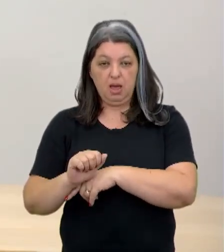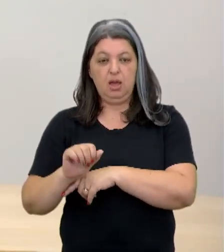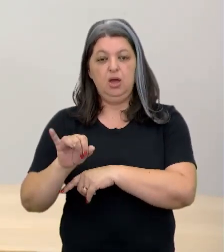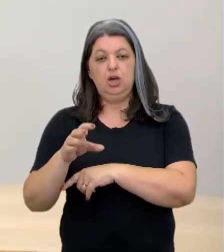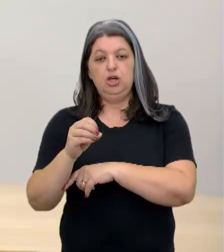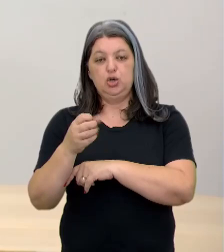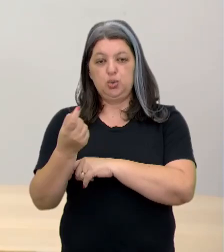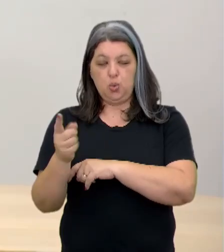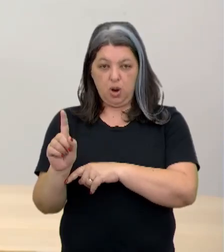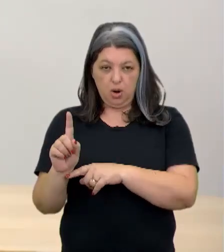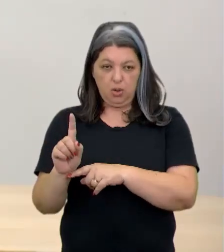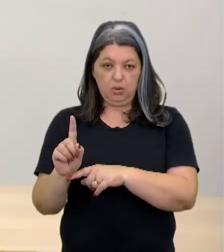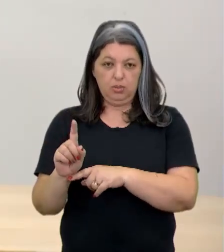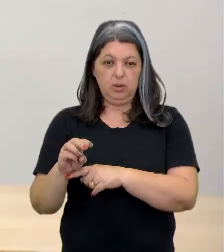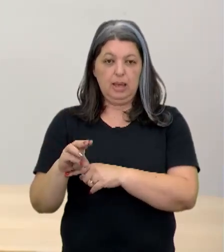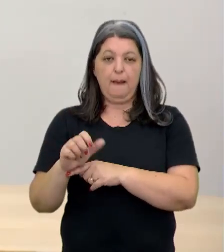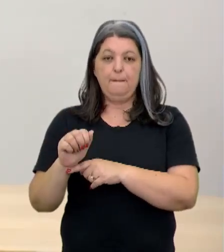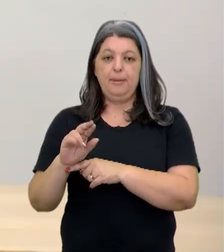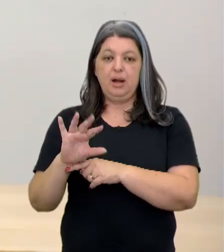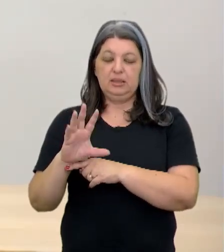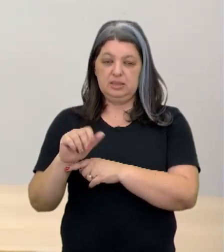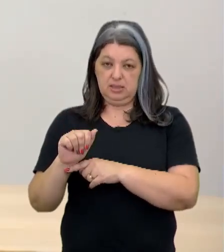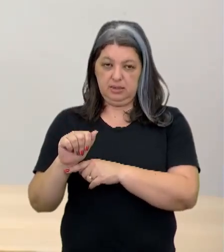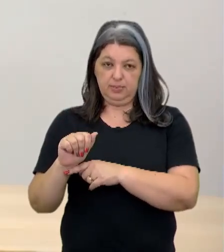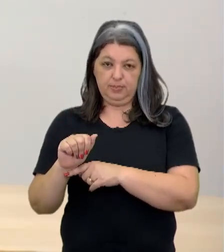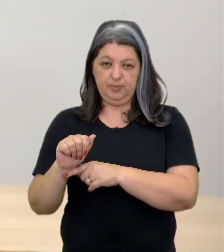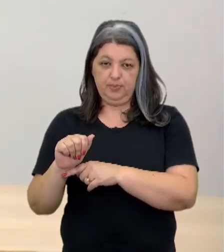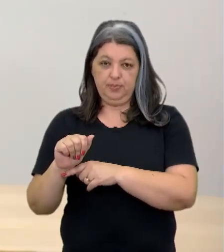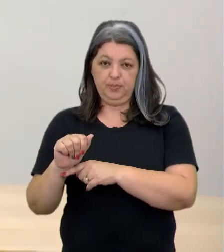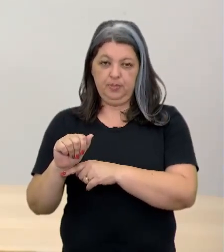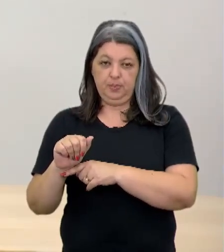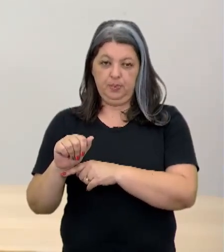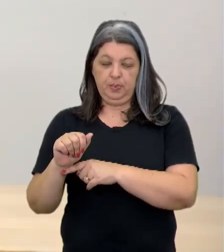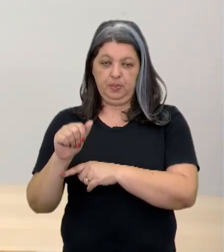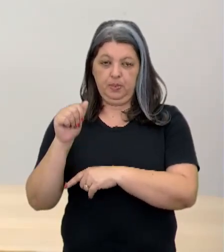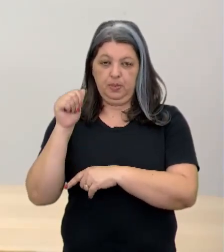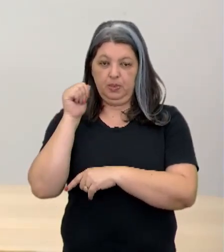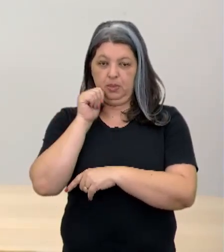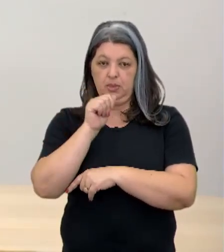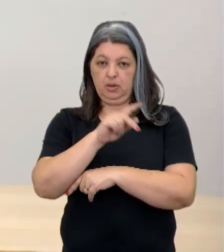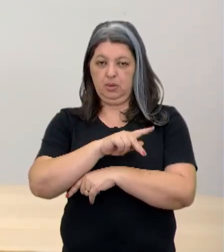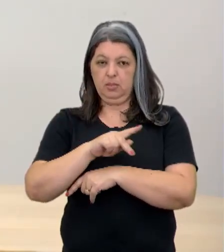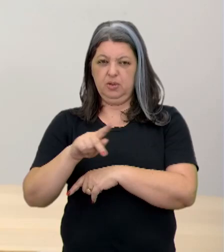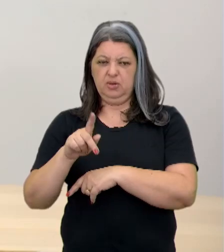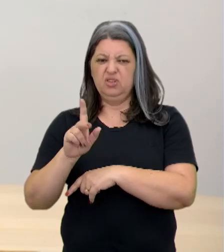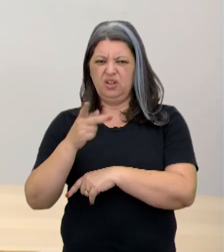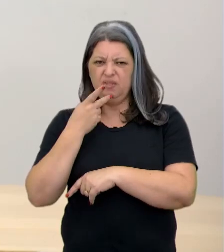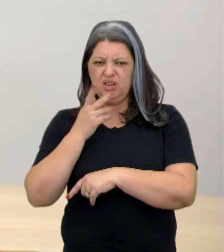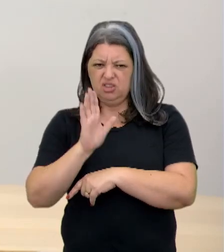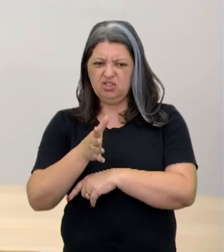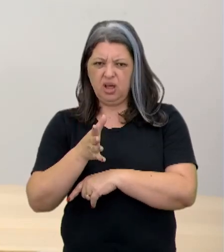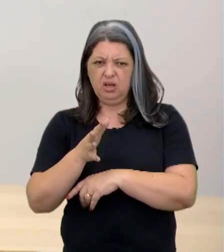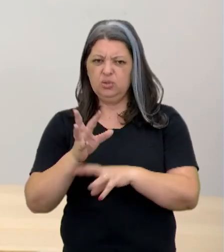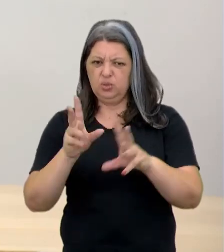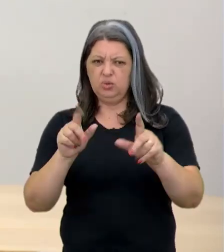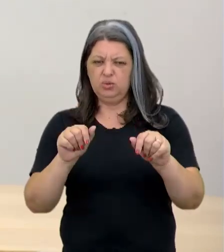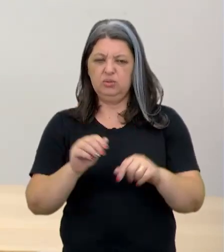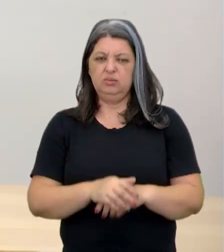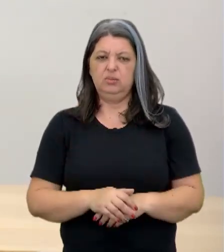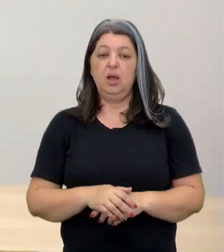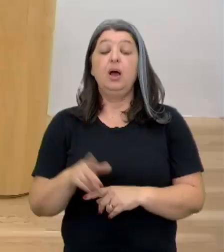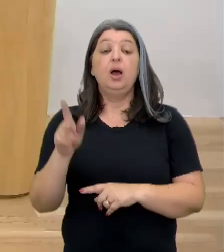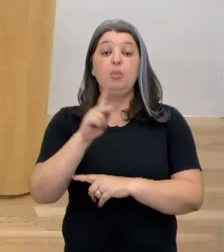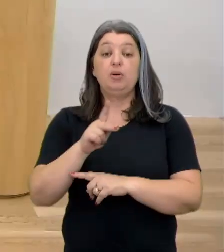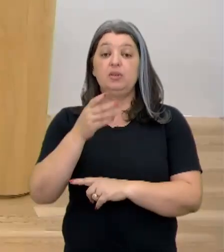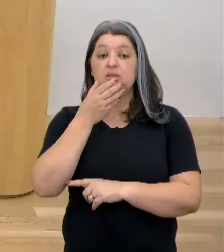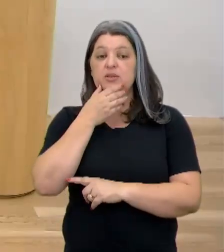Antônio, professora Márcia, professora... esse eu já falei. Professor Adriano, olha aqui,